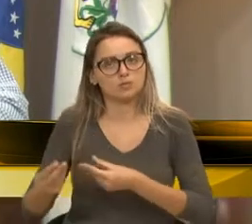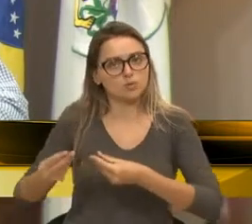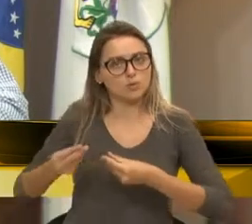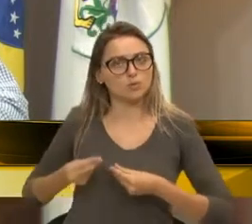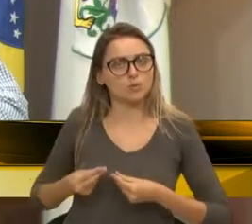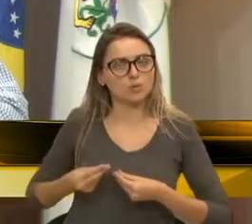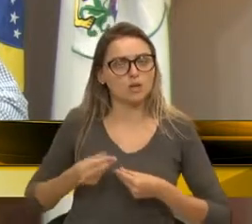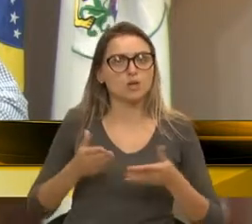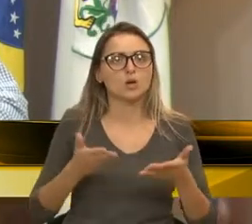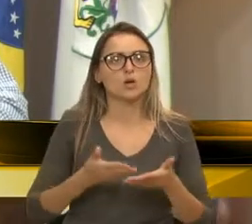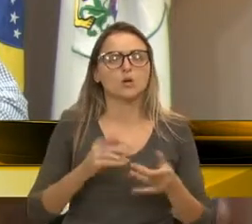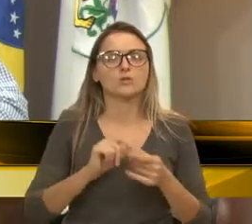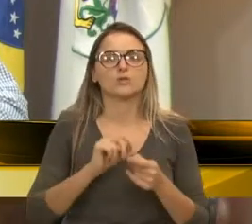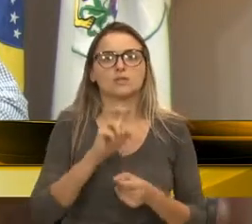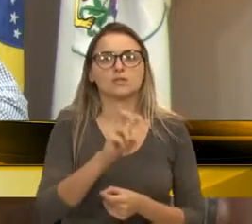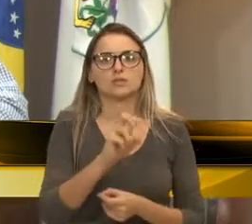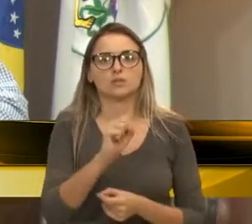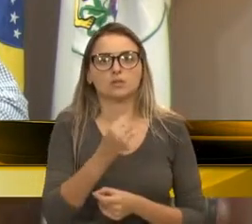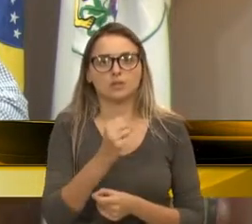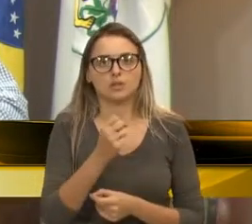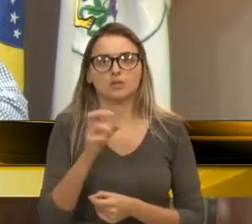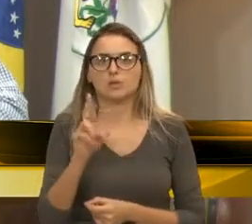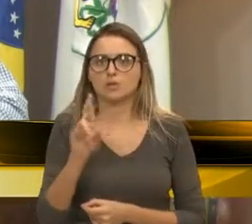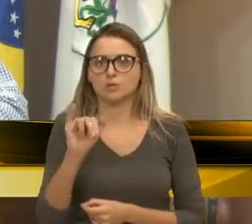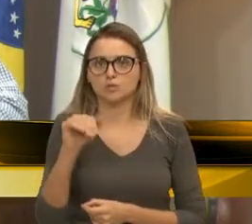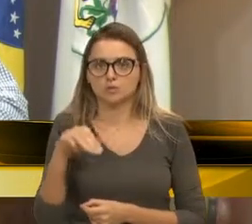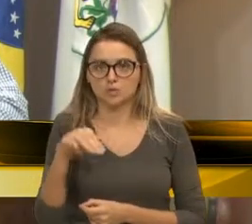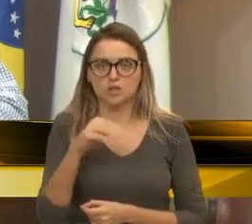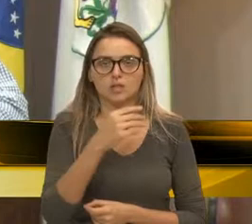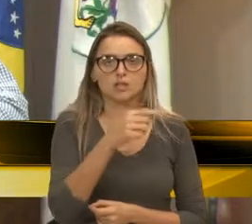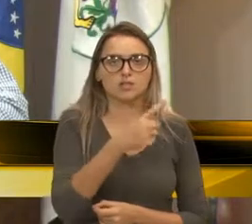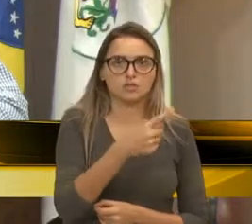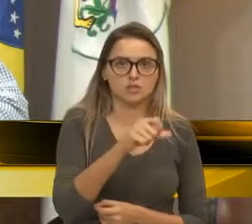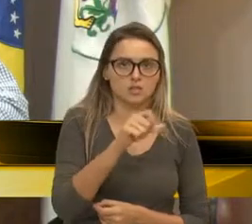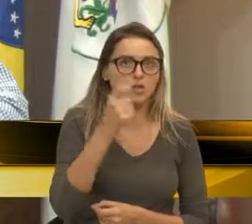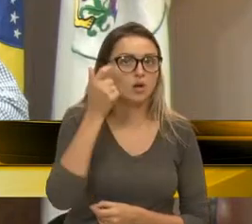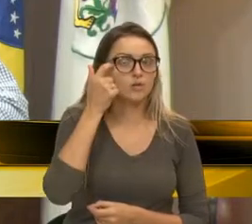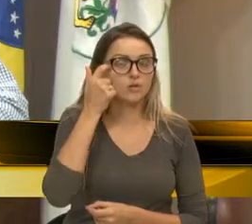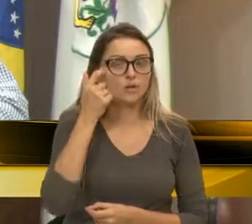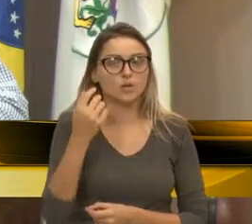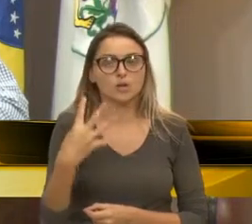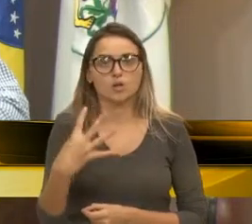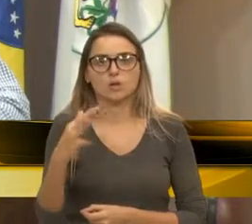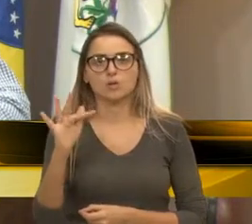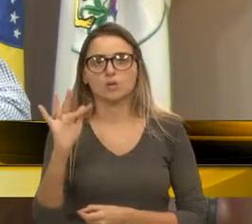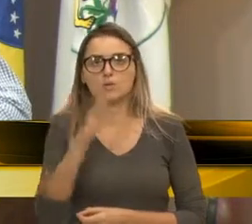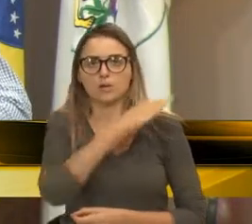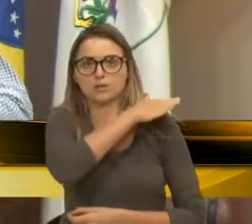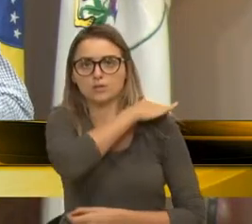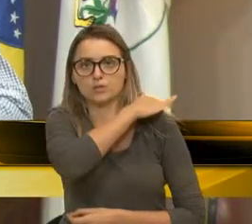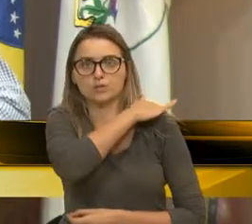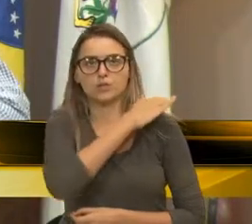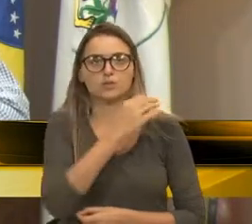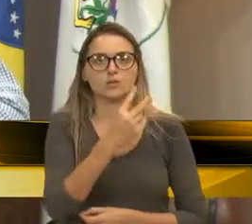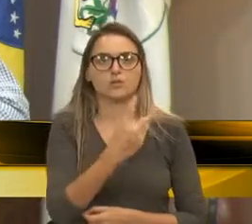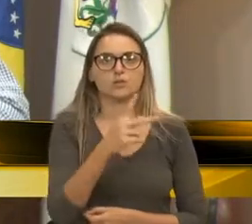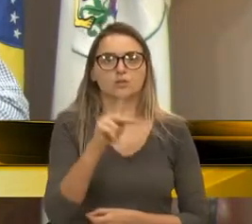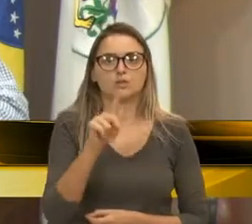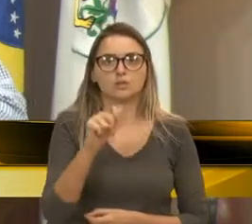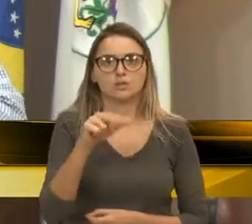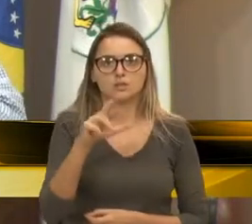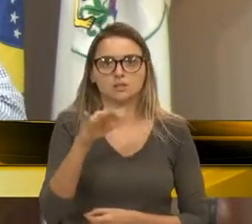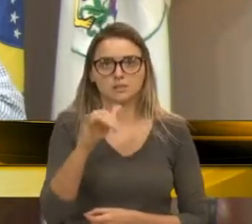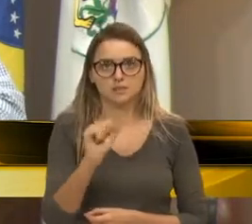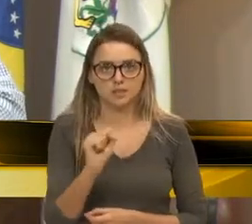feitos hoje 58 em rim, 19 de córneas, 4 de fígados e 2 de pâncreas. Essa é uma informação